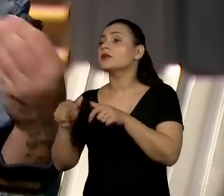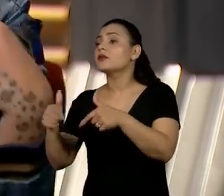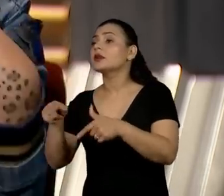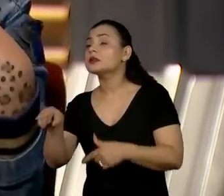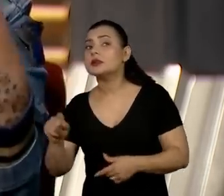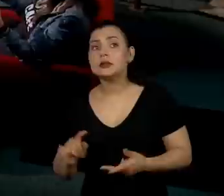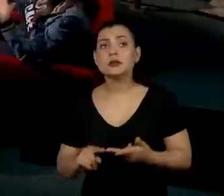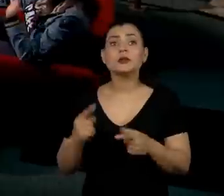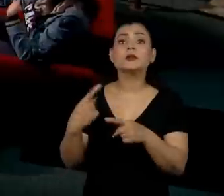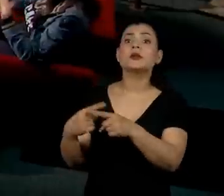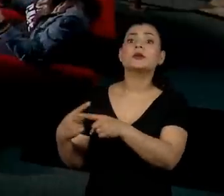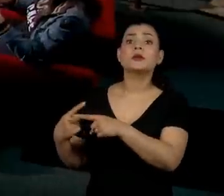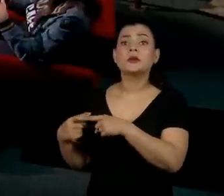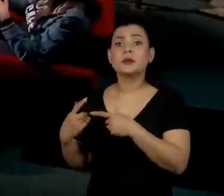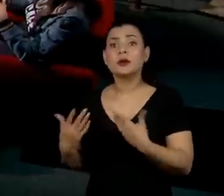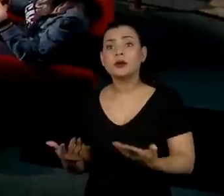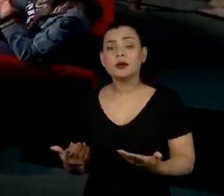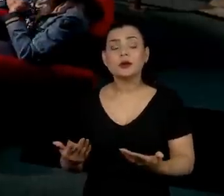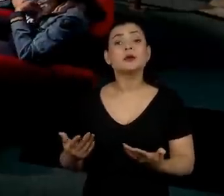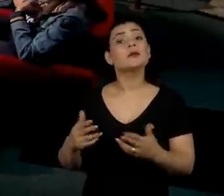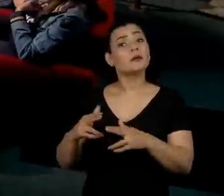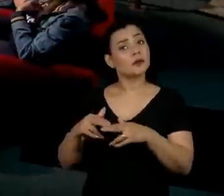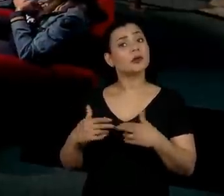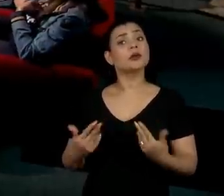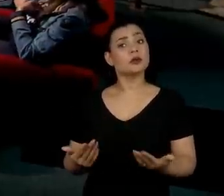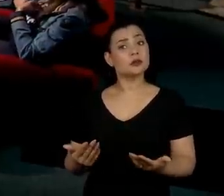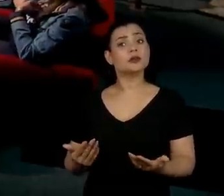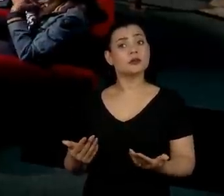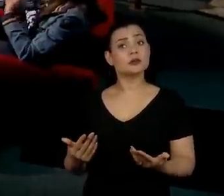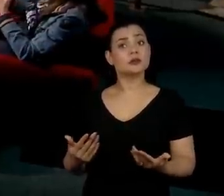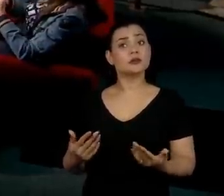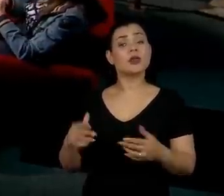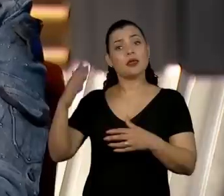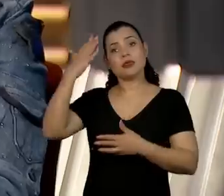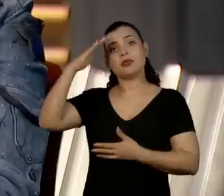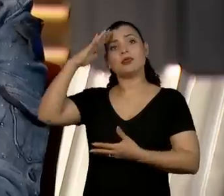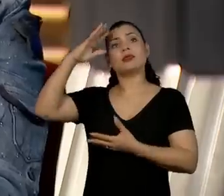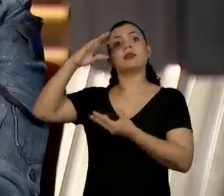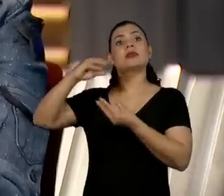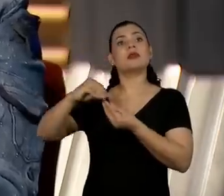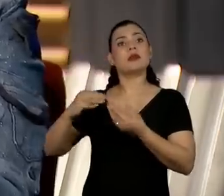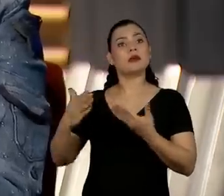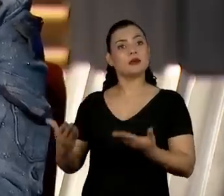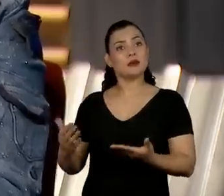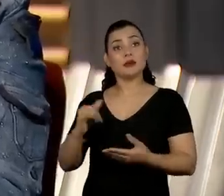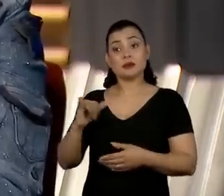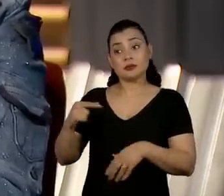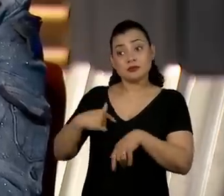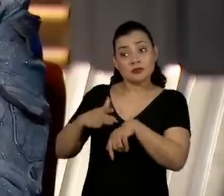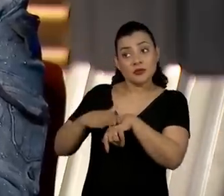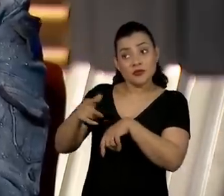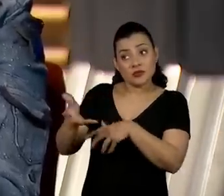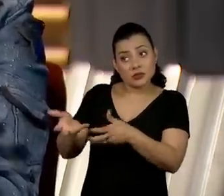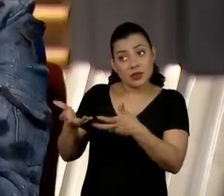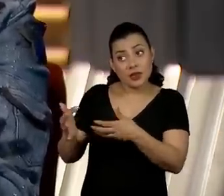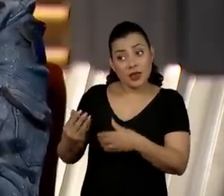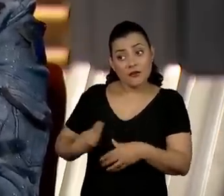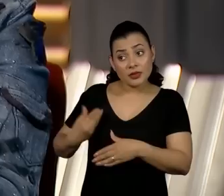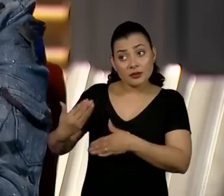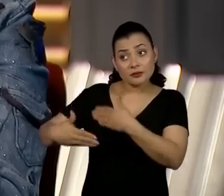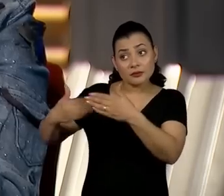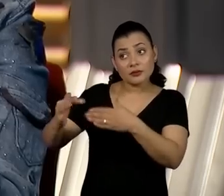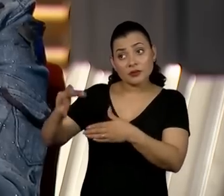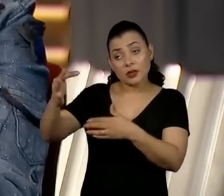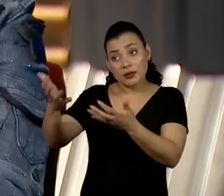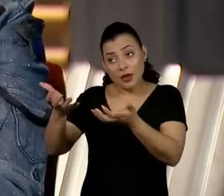isso isso Qual é a razão e aí você vai entender se aquilo que você quer para sua vida ou